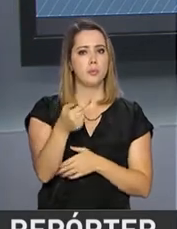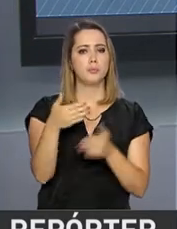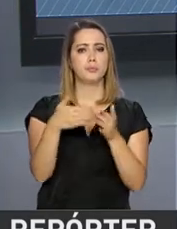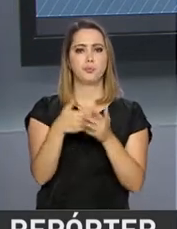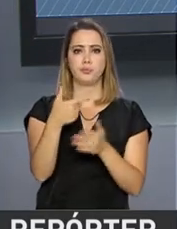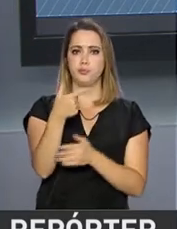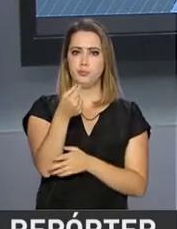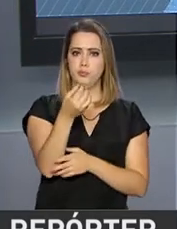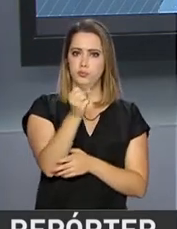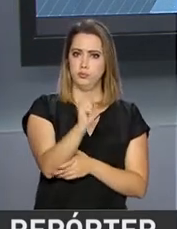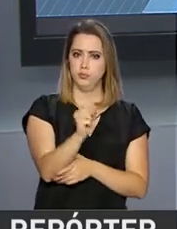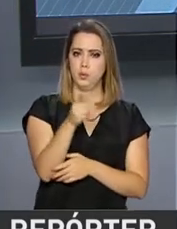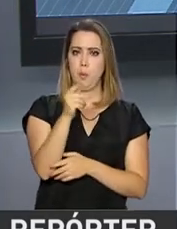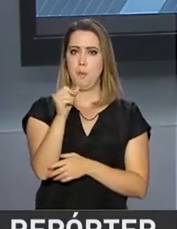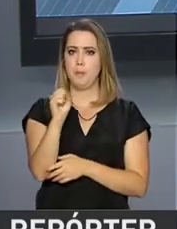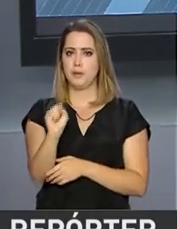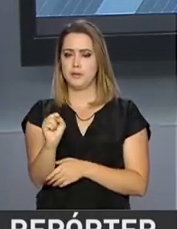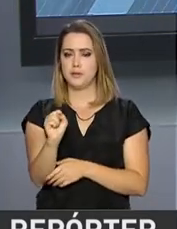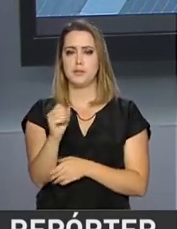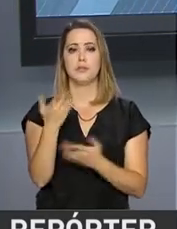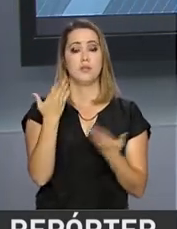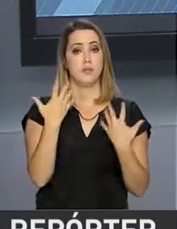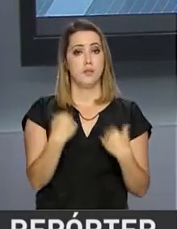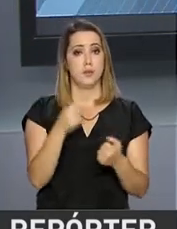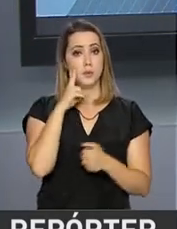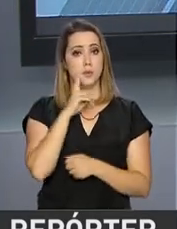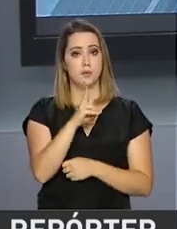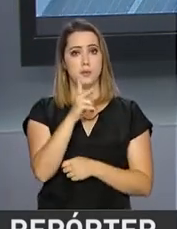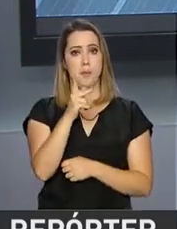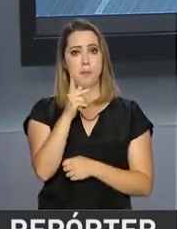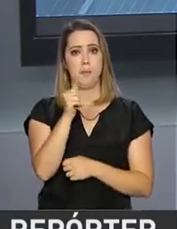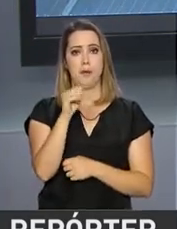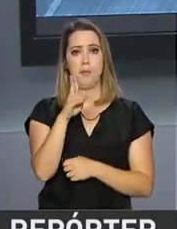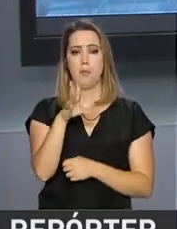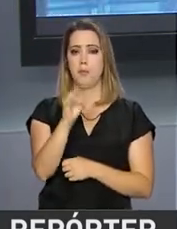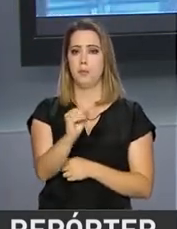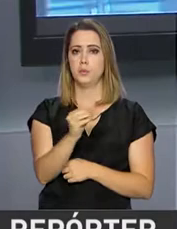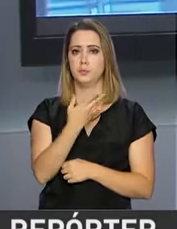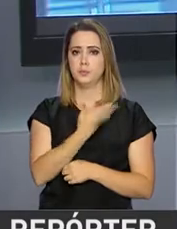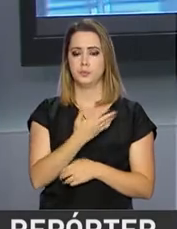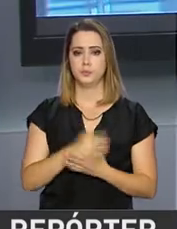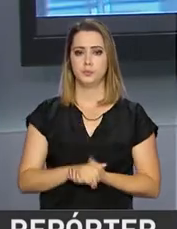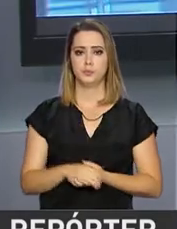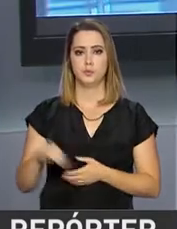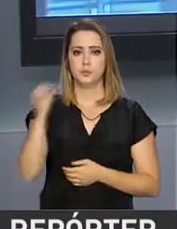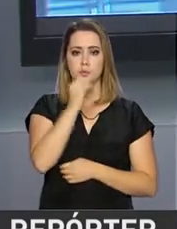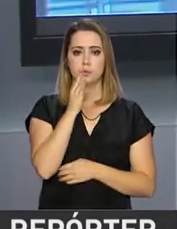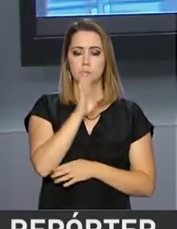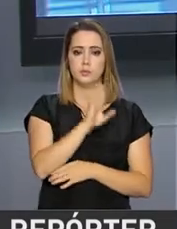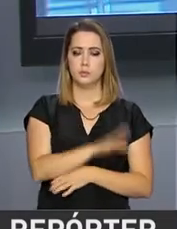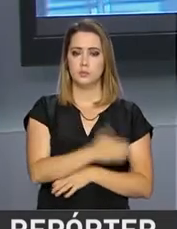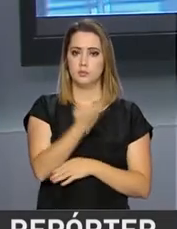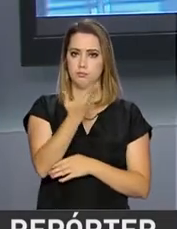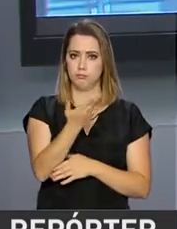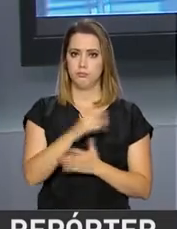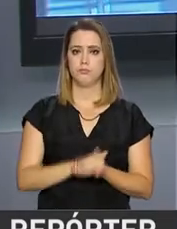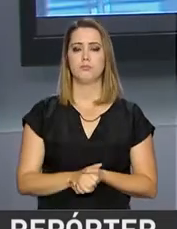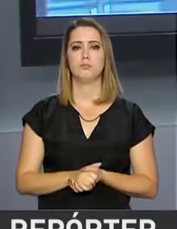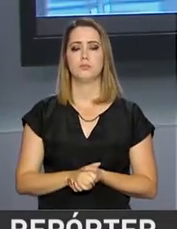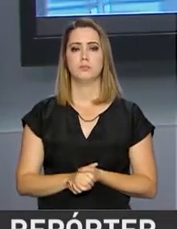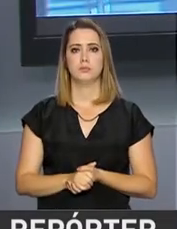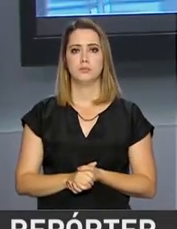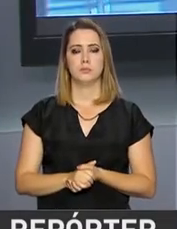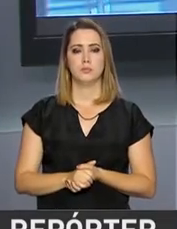pasep vamos conversar mais uma vez com o repórter pablo mundim e saber os detalhes olá pablo novamente boa tarde